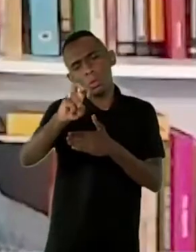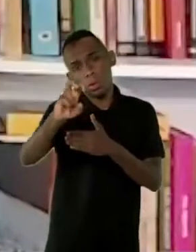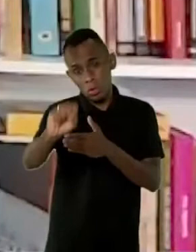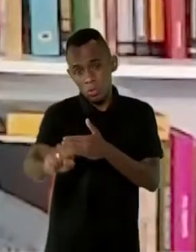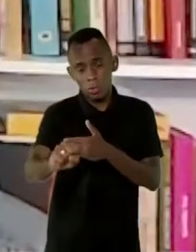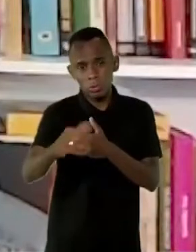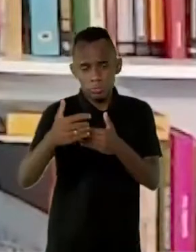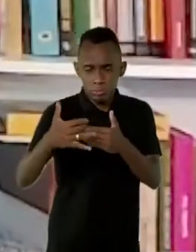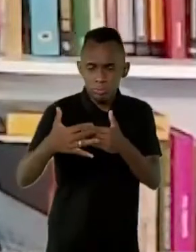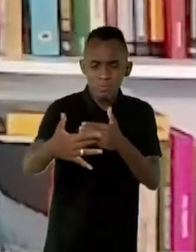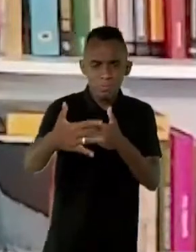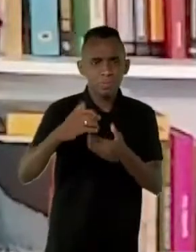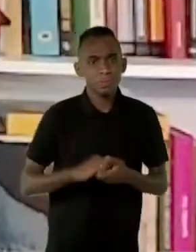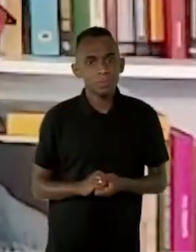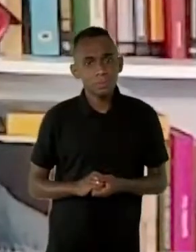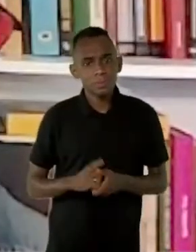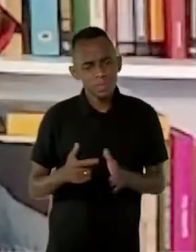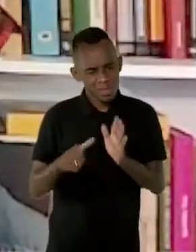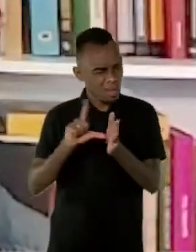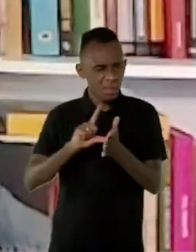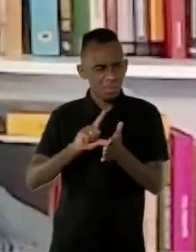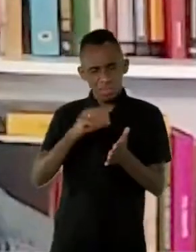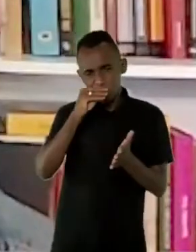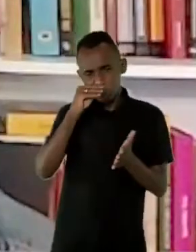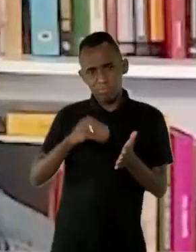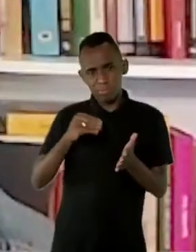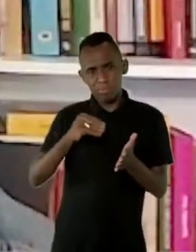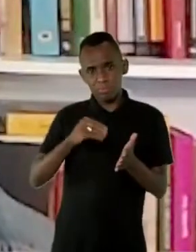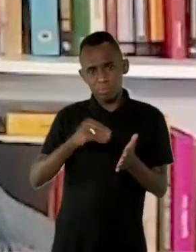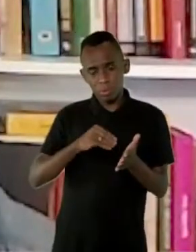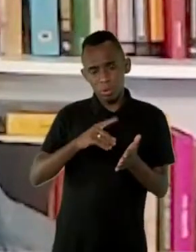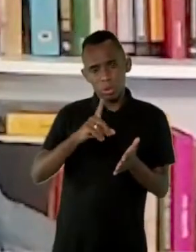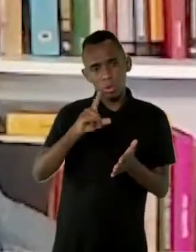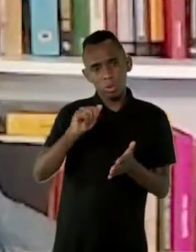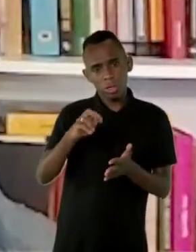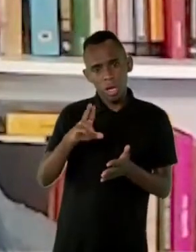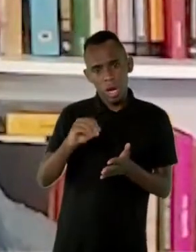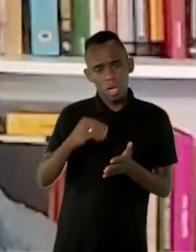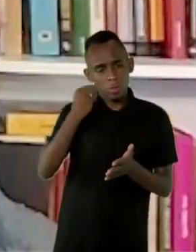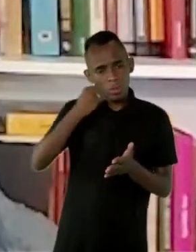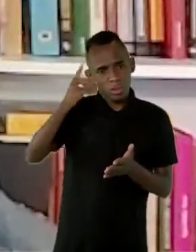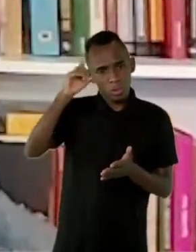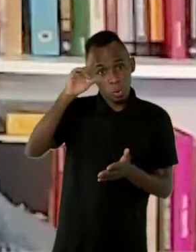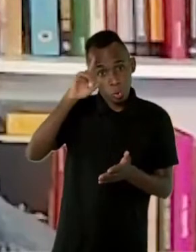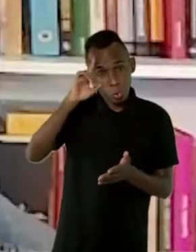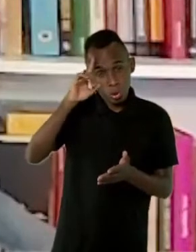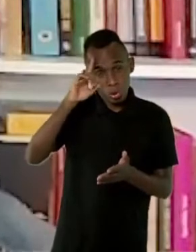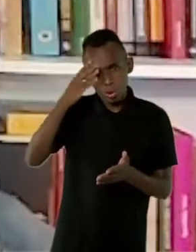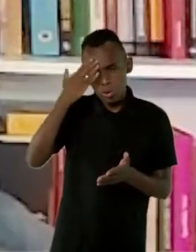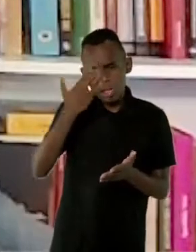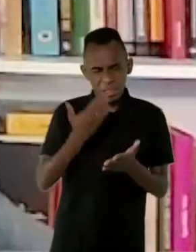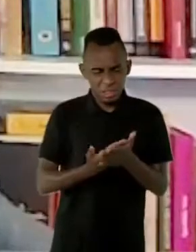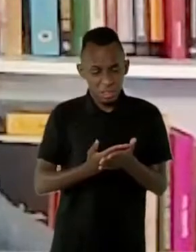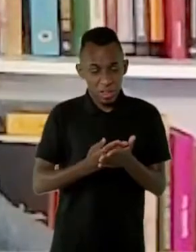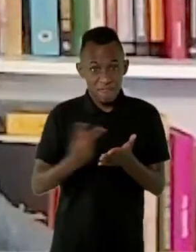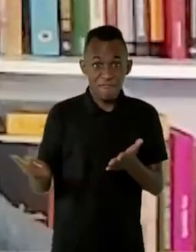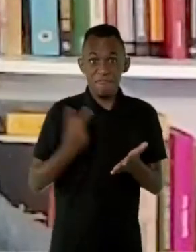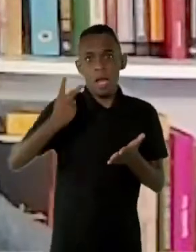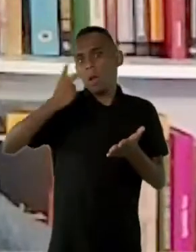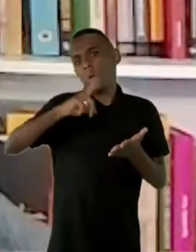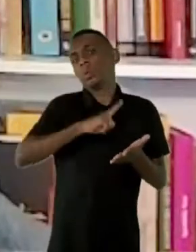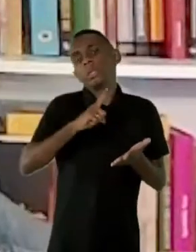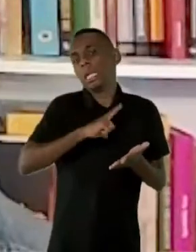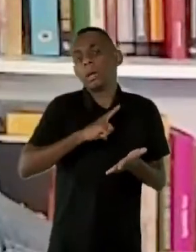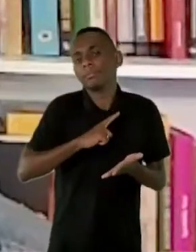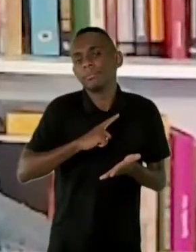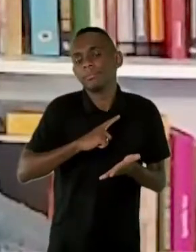ela fala em maio de 58 que ela não sabia que aqueles escritos dela tinham tanto valor. Quer dizer, quem falou isso foi o próprio Aldário